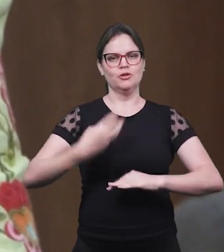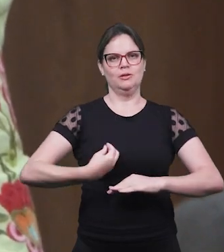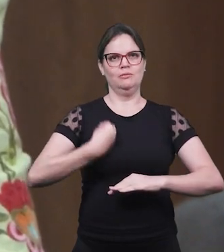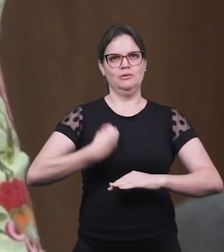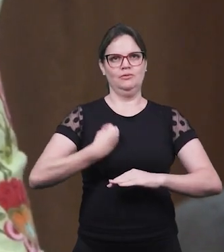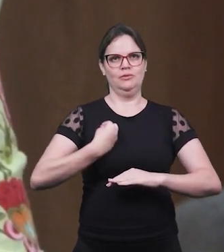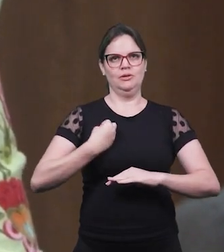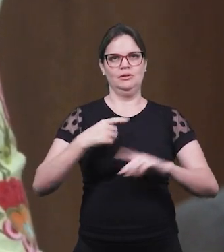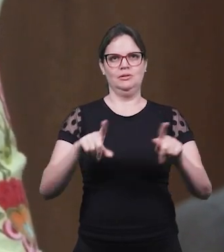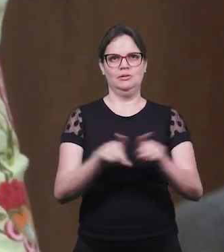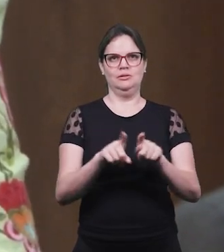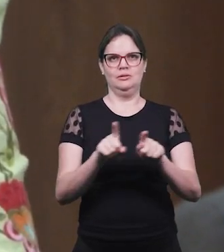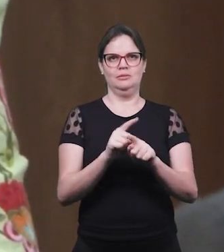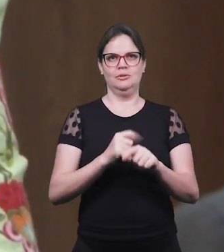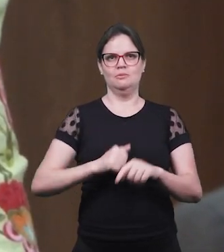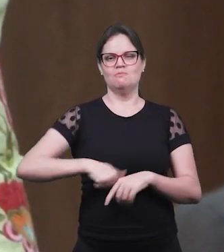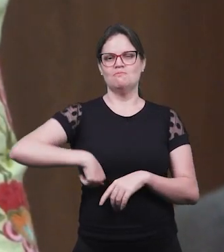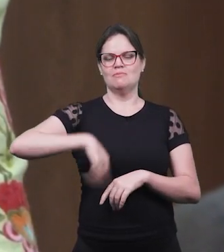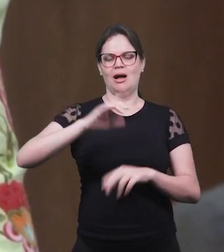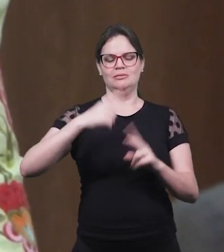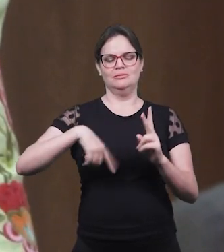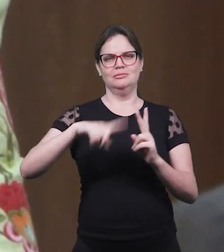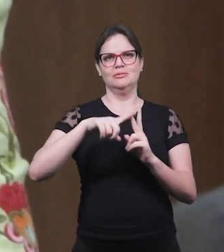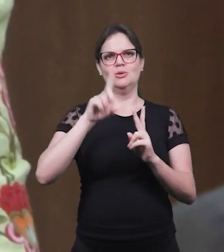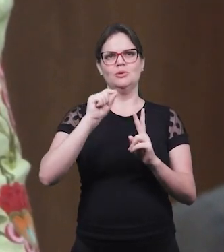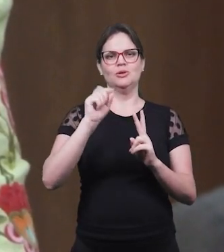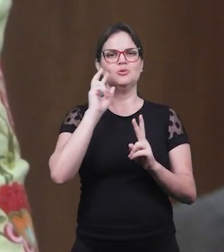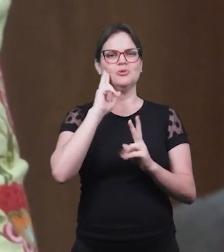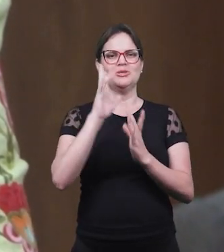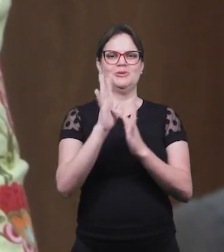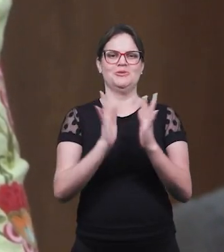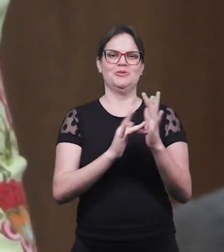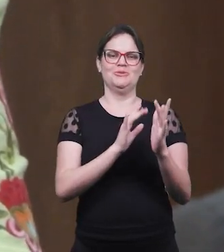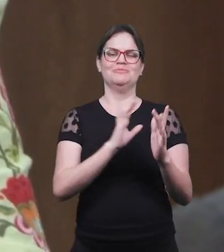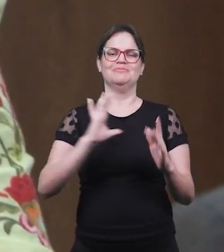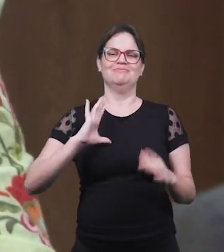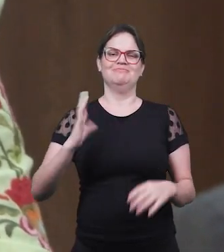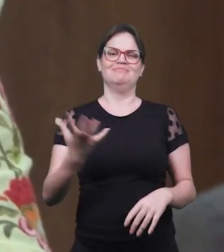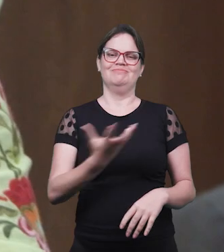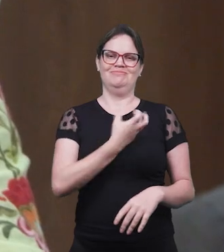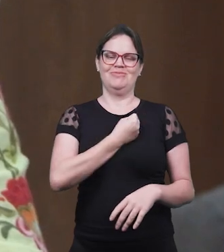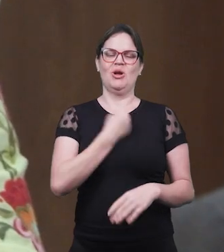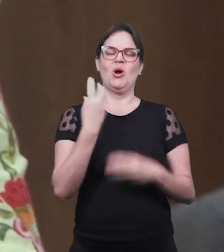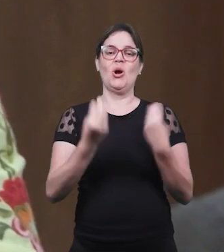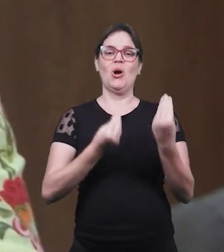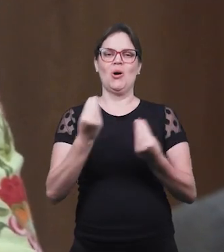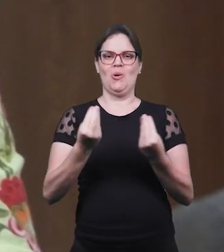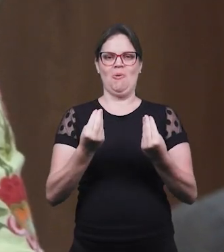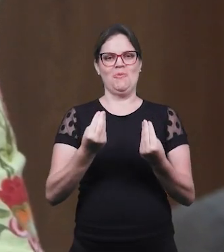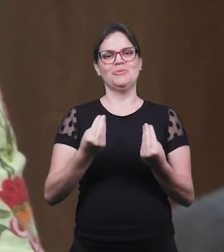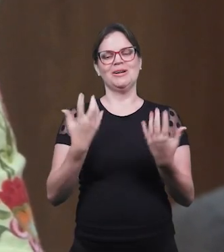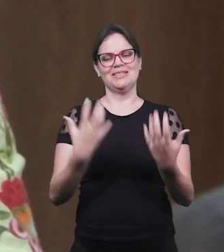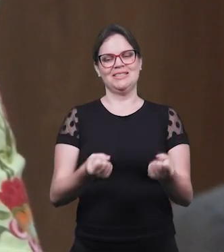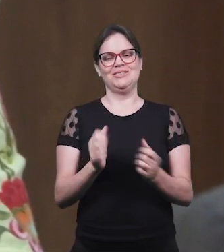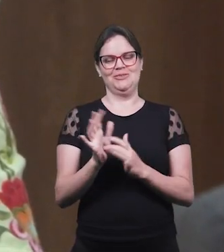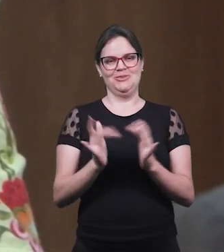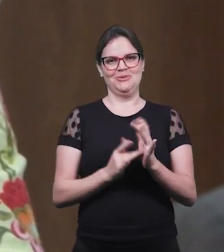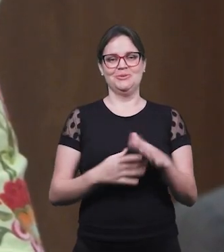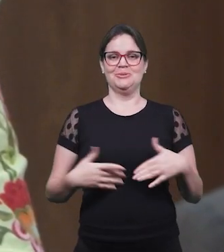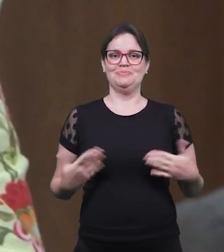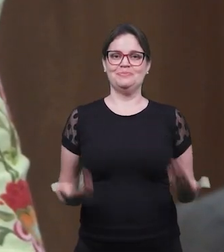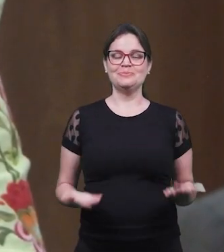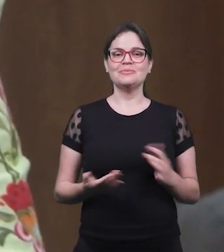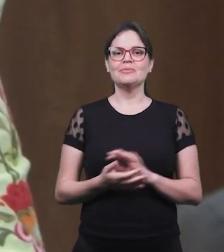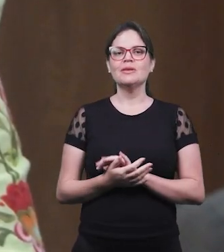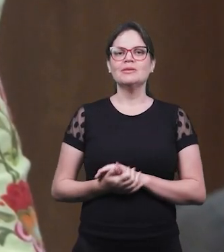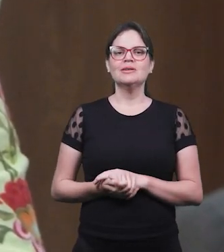e para o encontro mais importante da nossa vida, que é o encontro com o Senhor. Então, vocês fiquem à vontade para tratar como